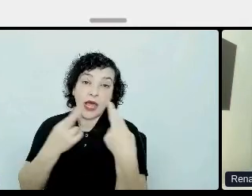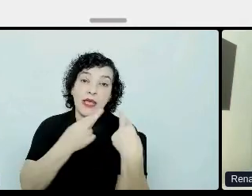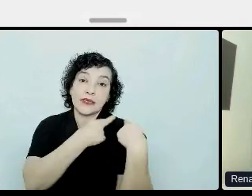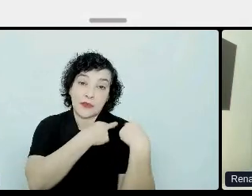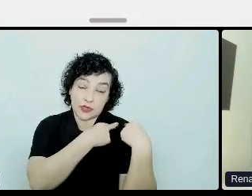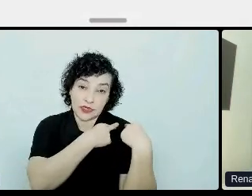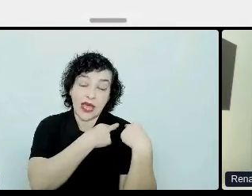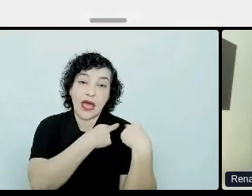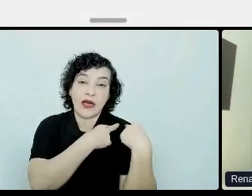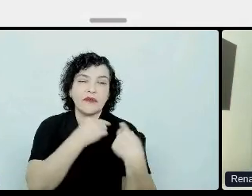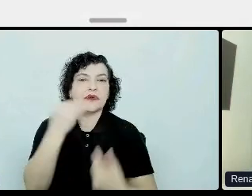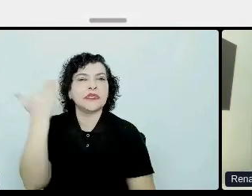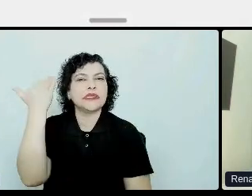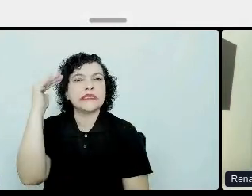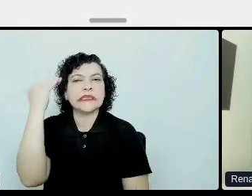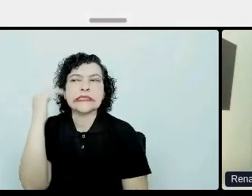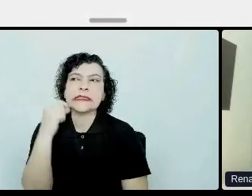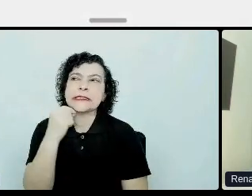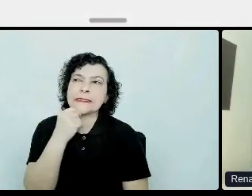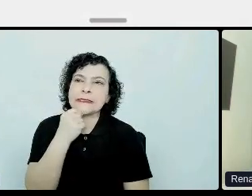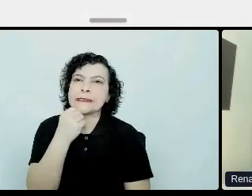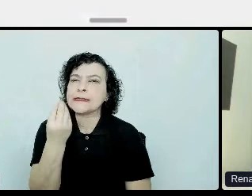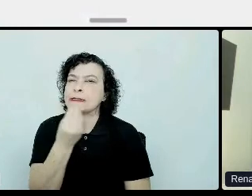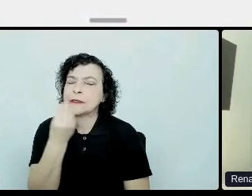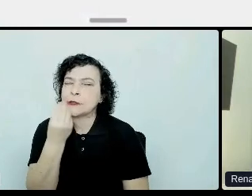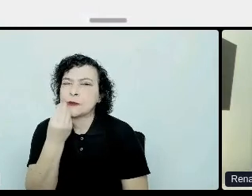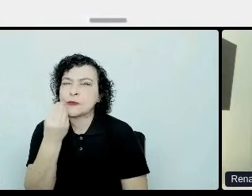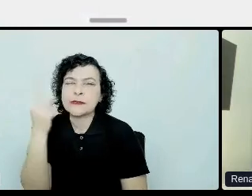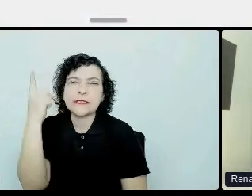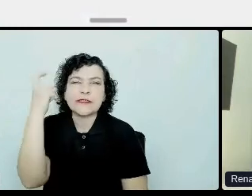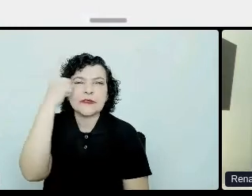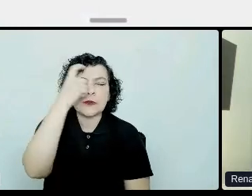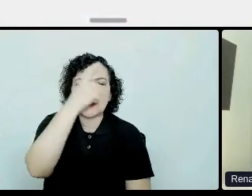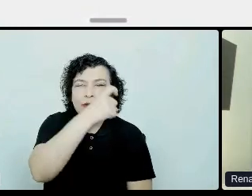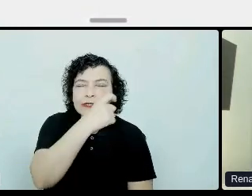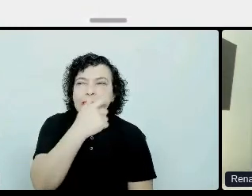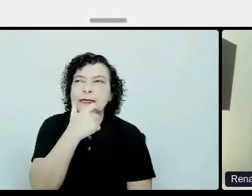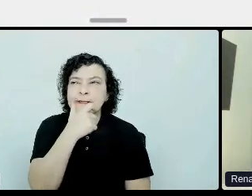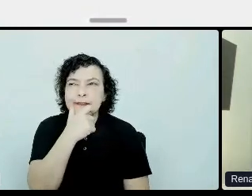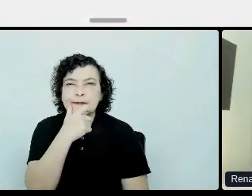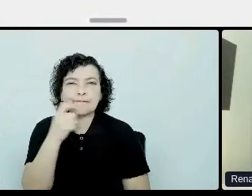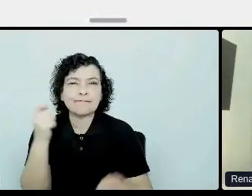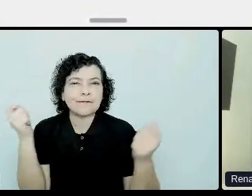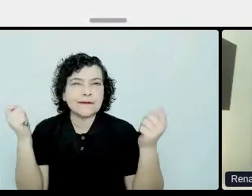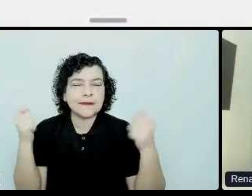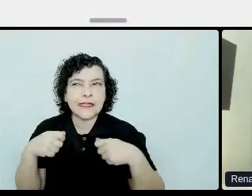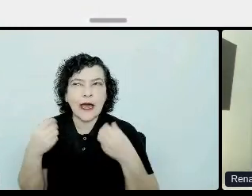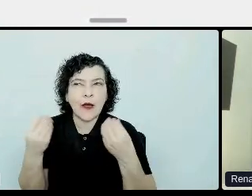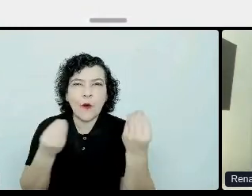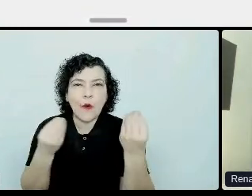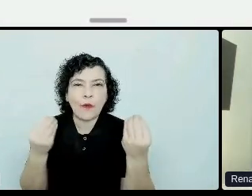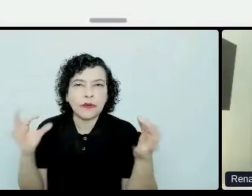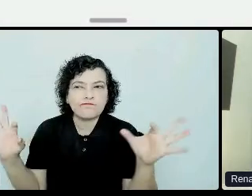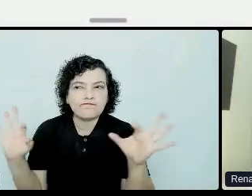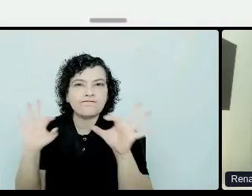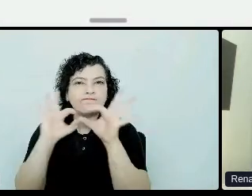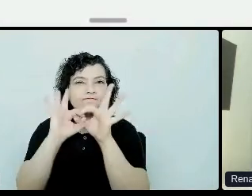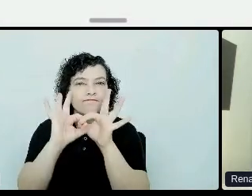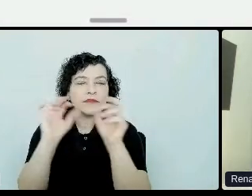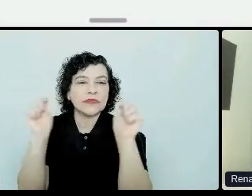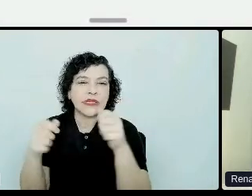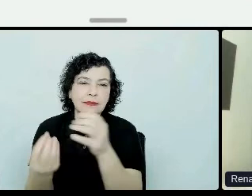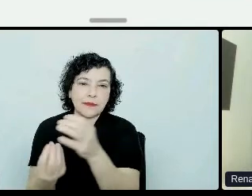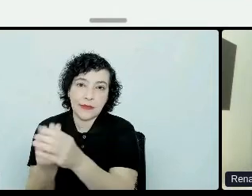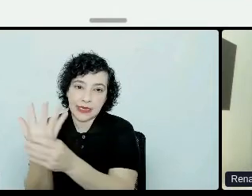de entender as dificuldades desse item e unir as pontes para que ele aconteça. Tem essa tagzinha de